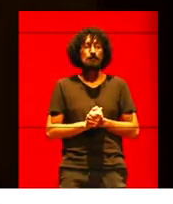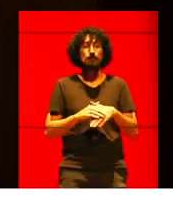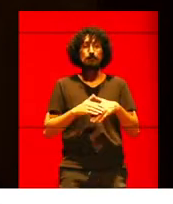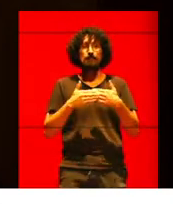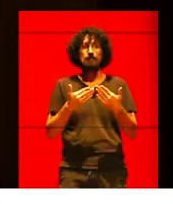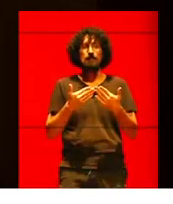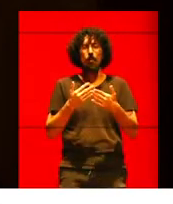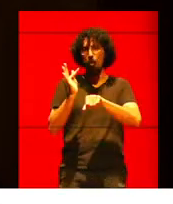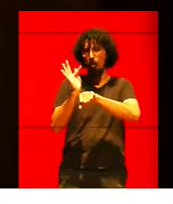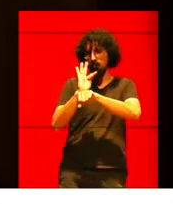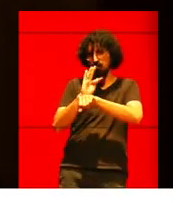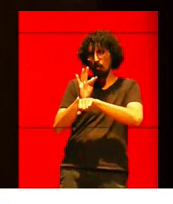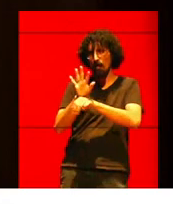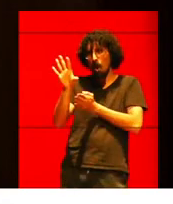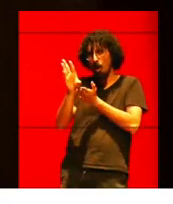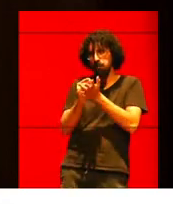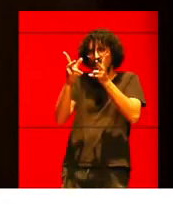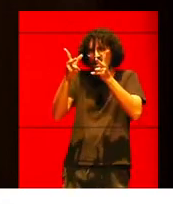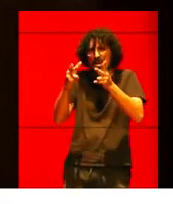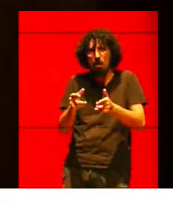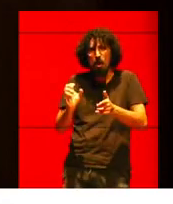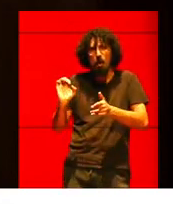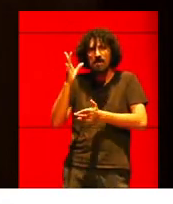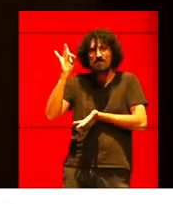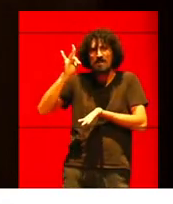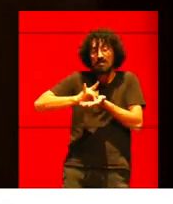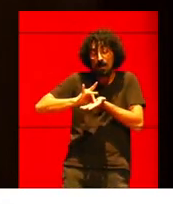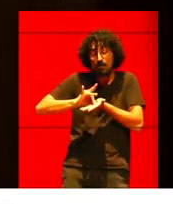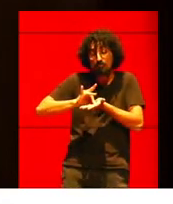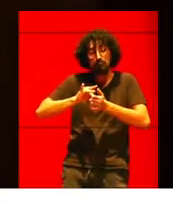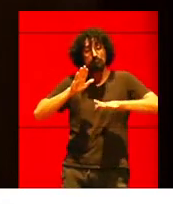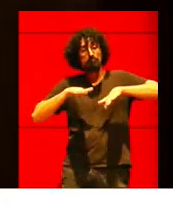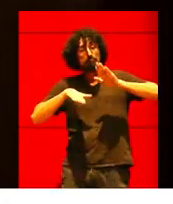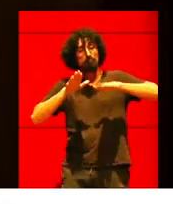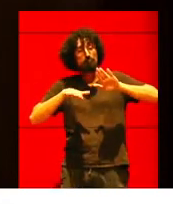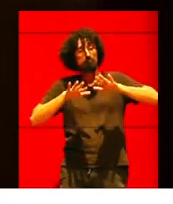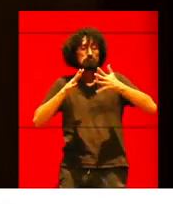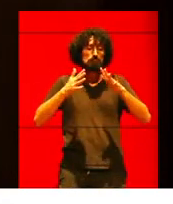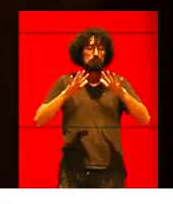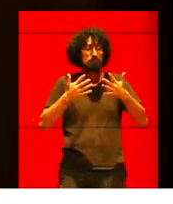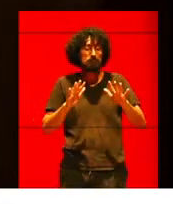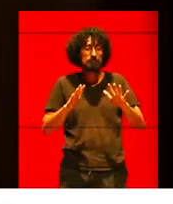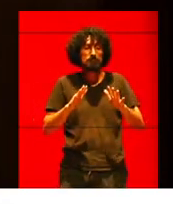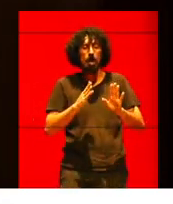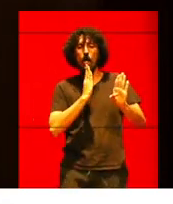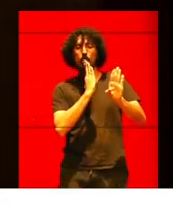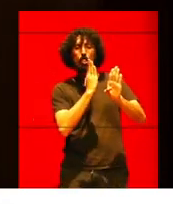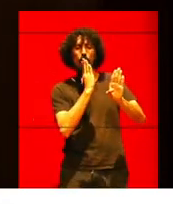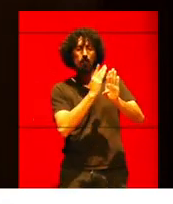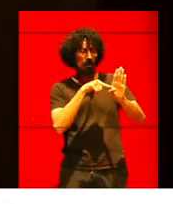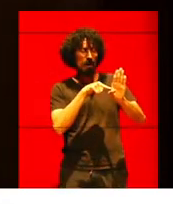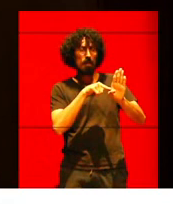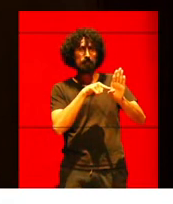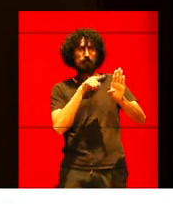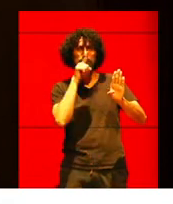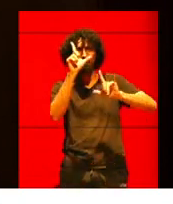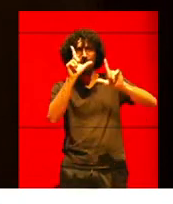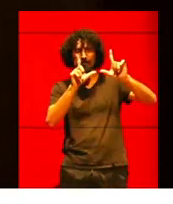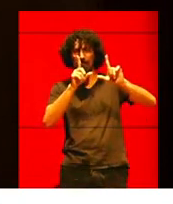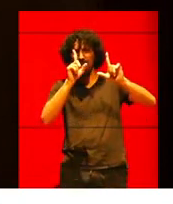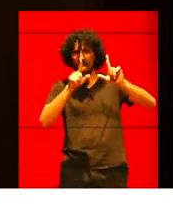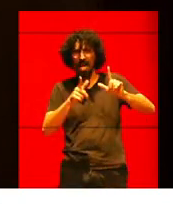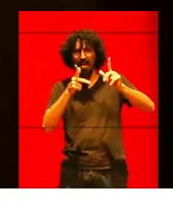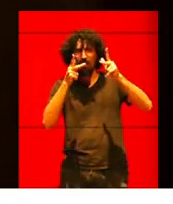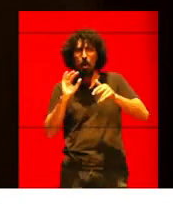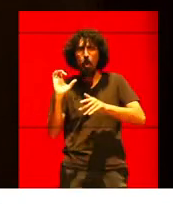Filme imita a realidade? Sim ou não? Mais ou menos. Novela imita a realidade? Mais